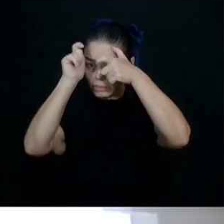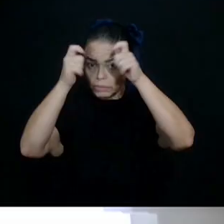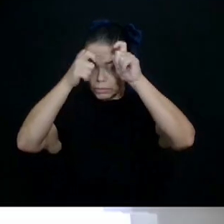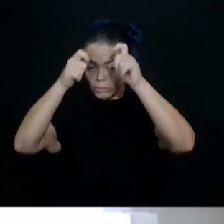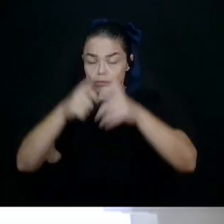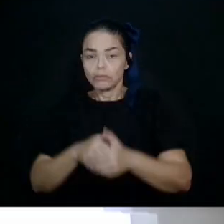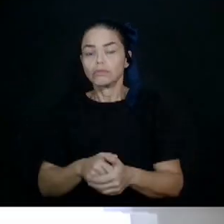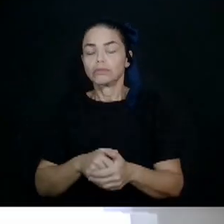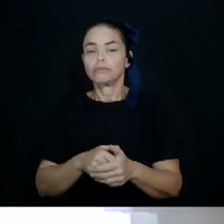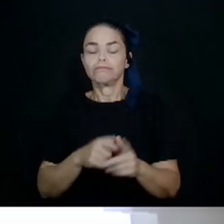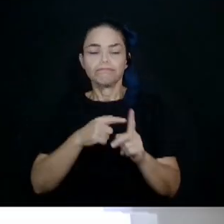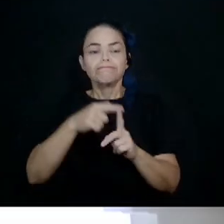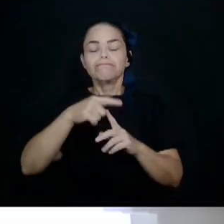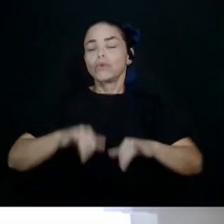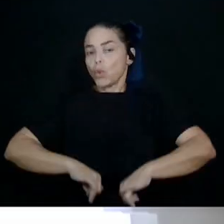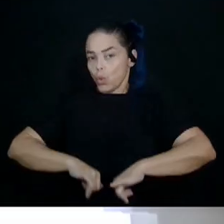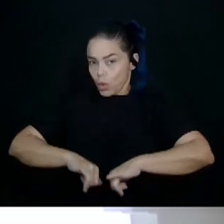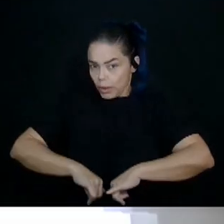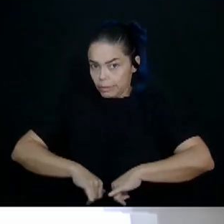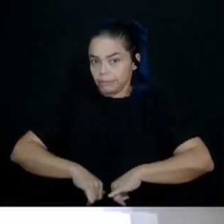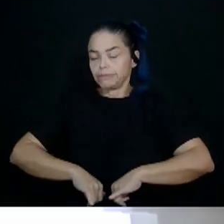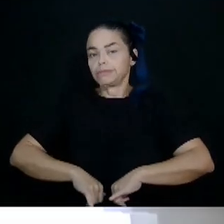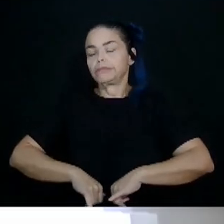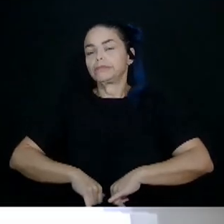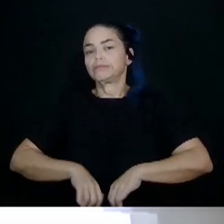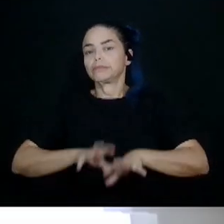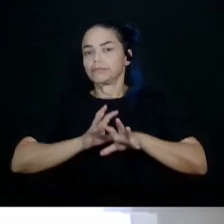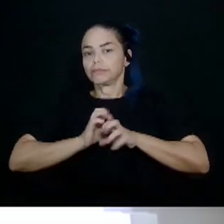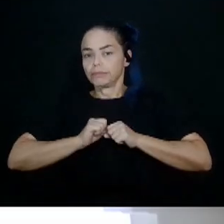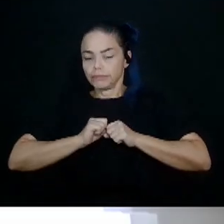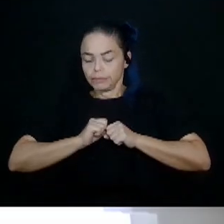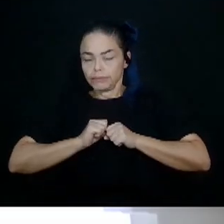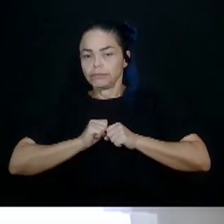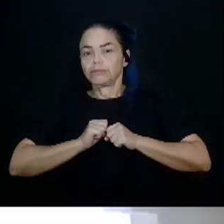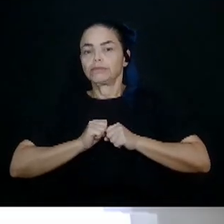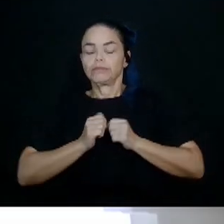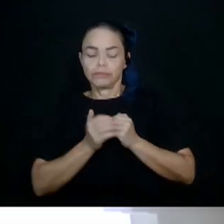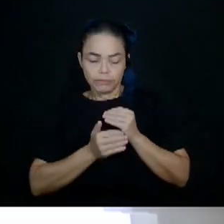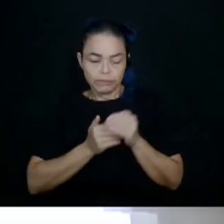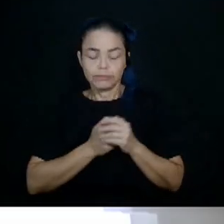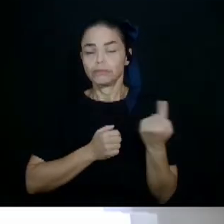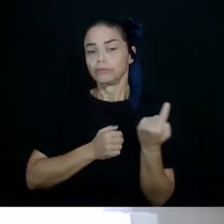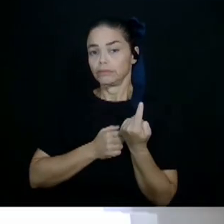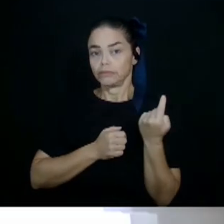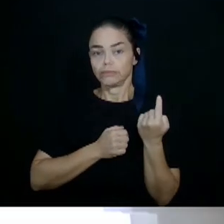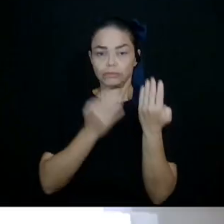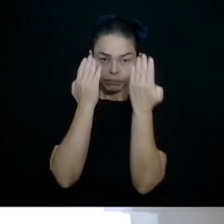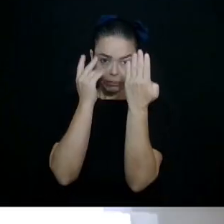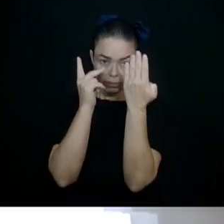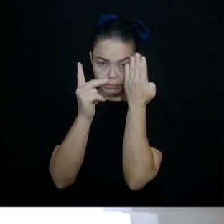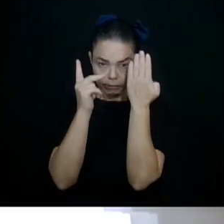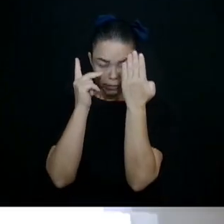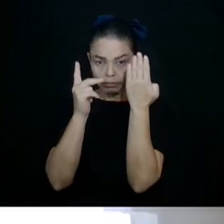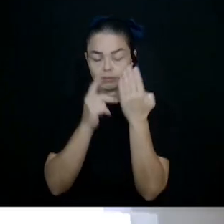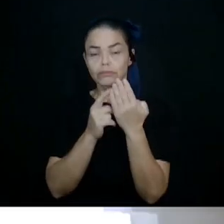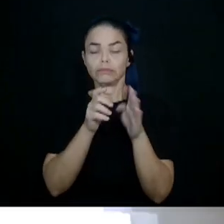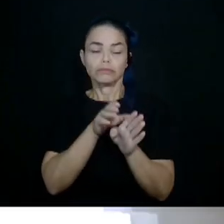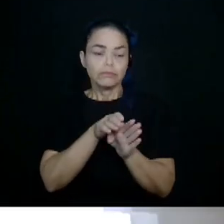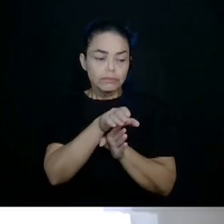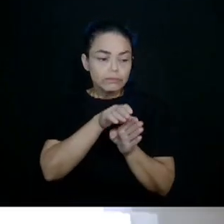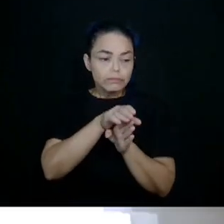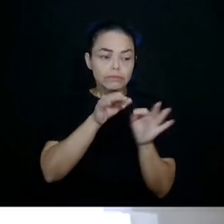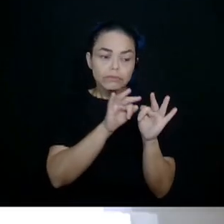de sofrimento que aquilo acarreta, e junto com o processo individual de psicoterapia, a orientação para a família,